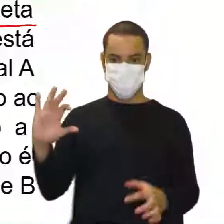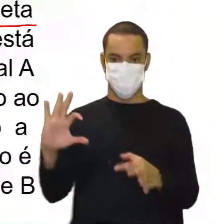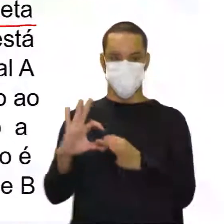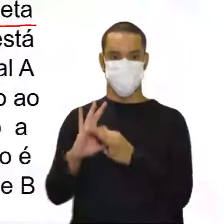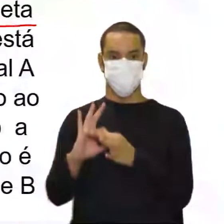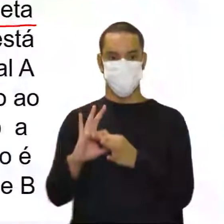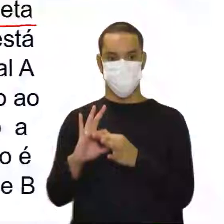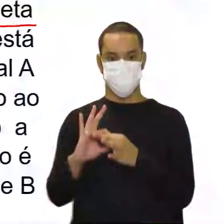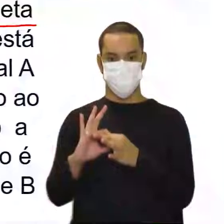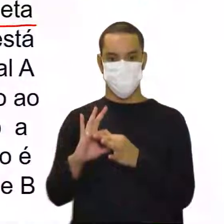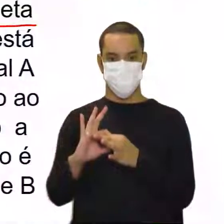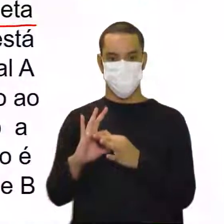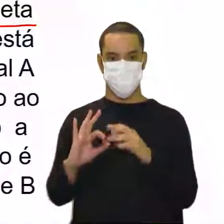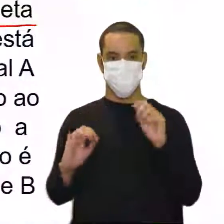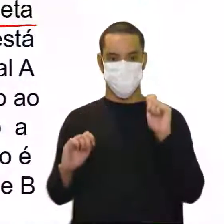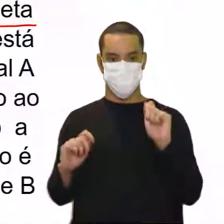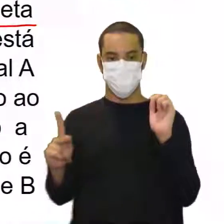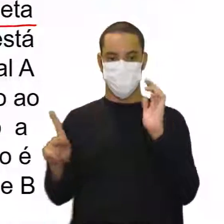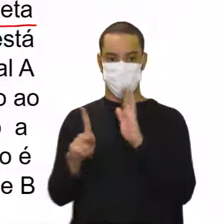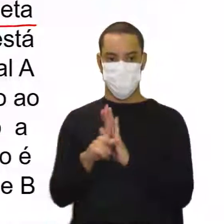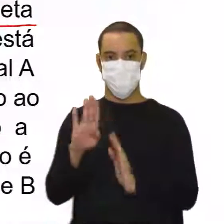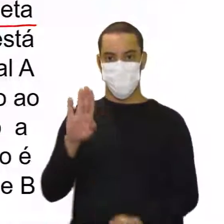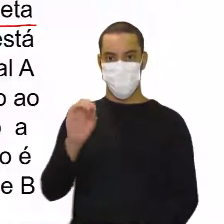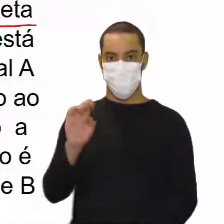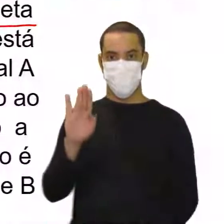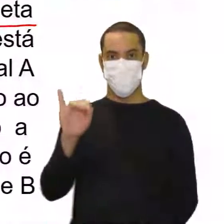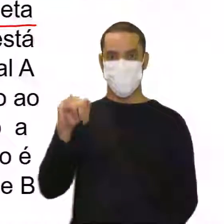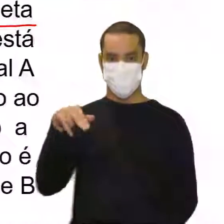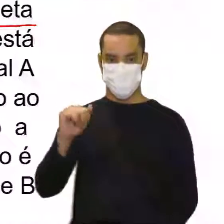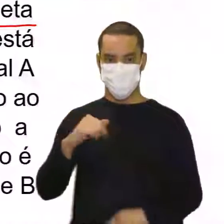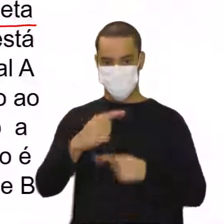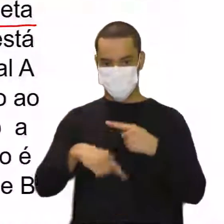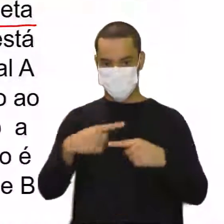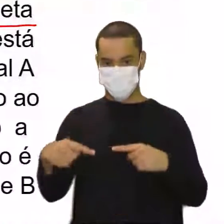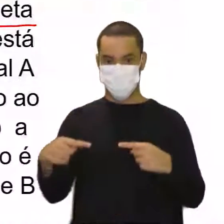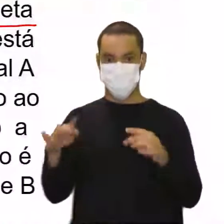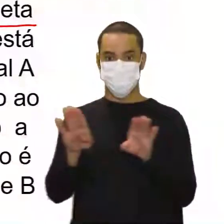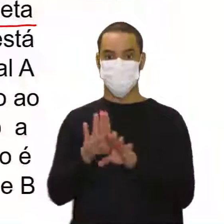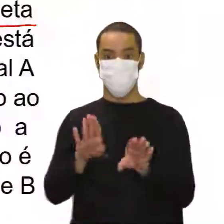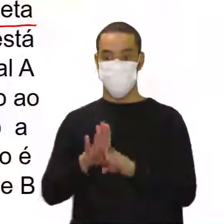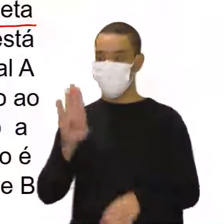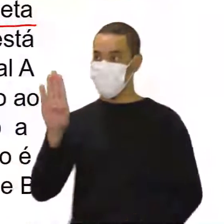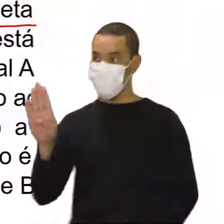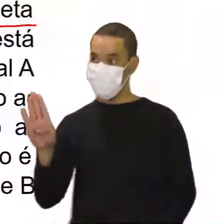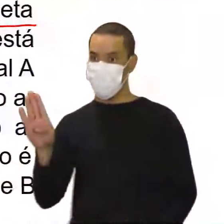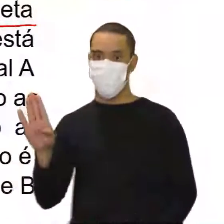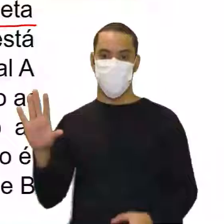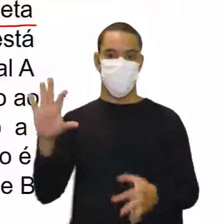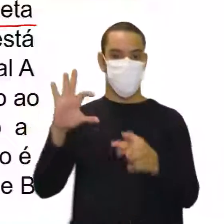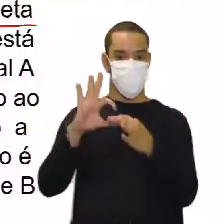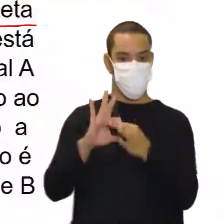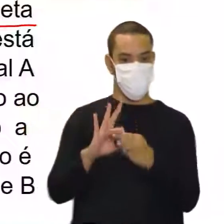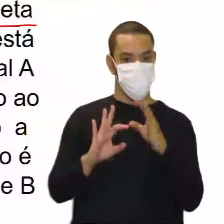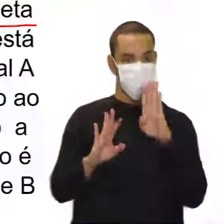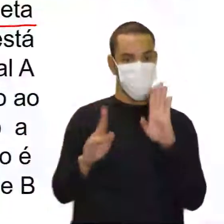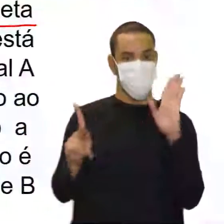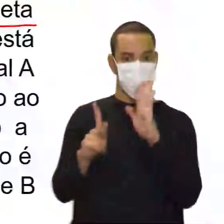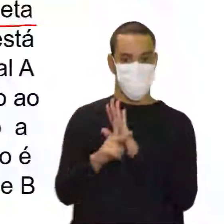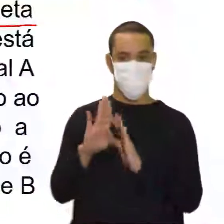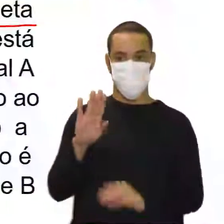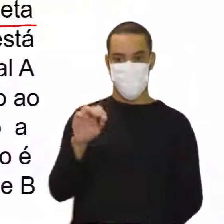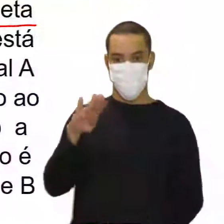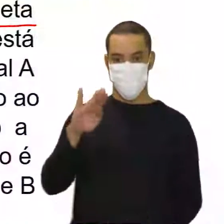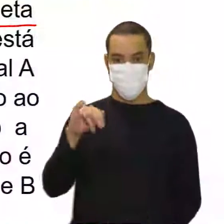ao terminal A da bobina do eletroímã, e seu terminal B unido no terminal B da bobina